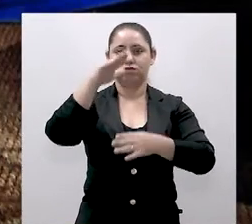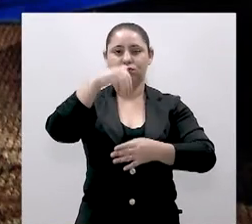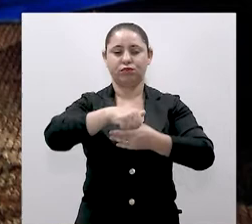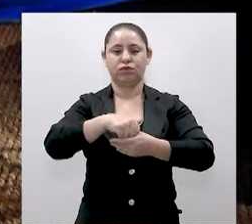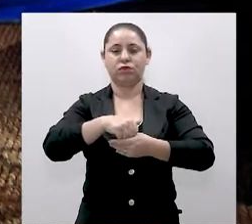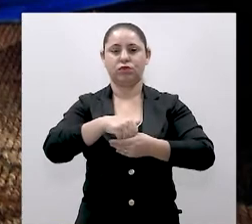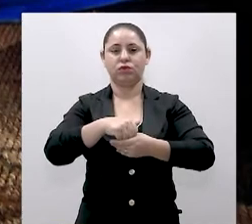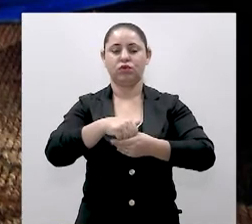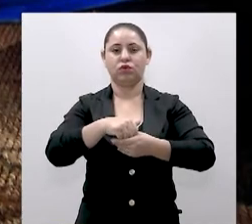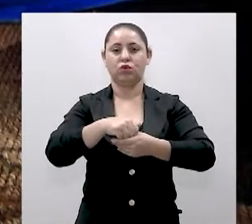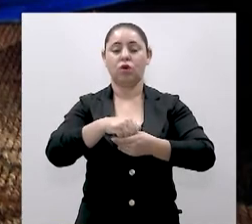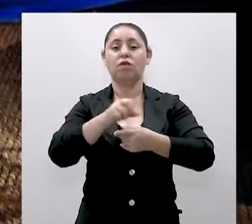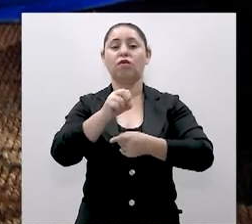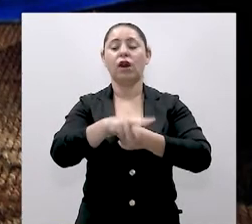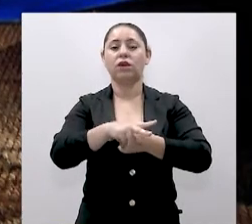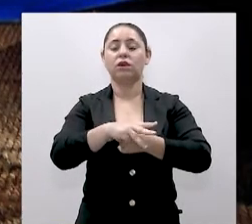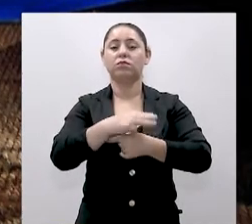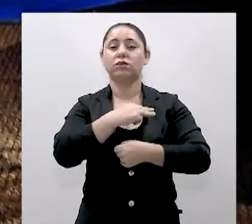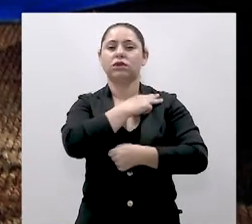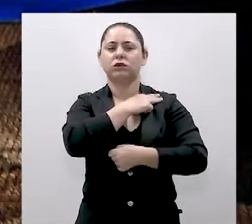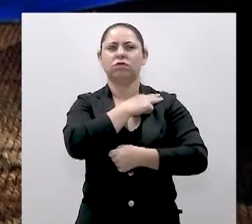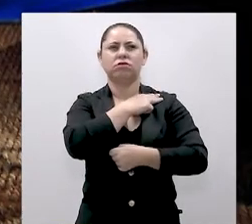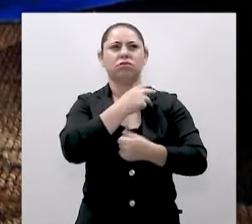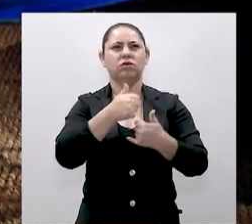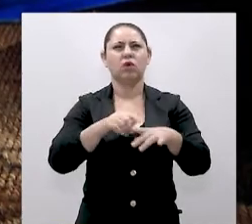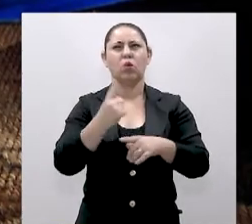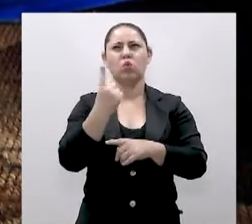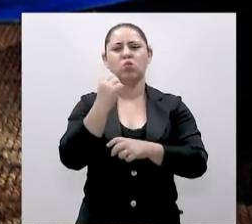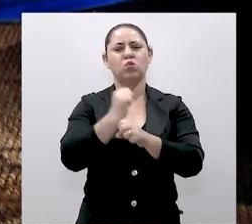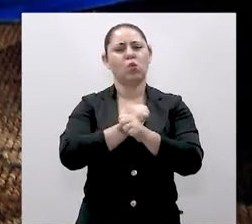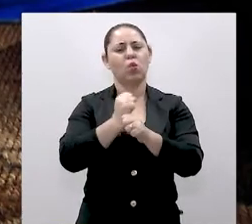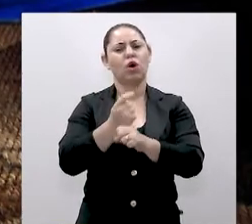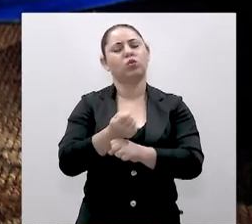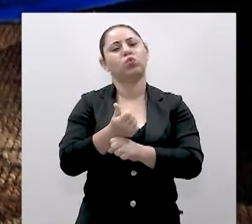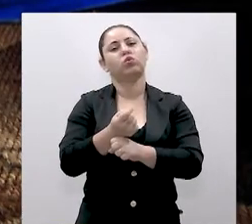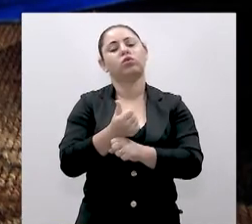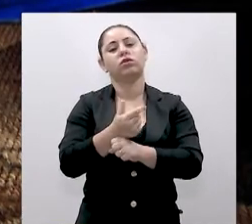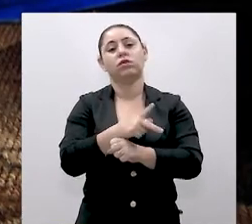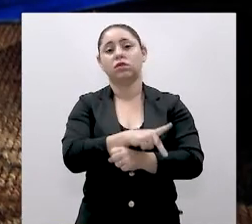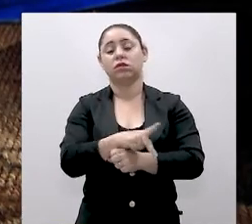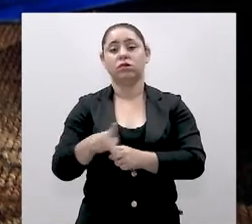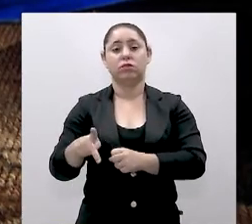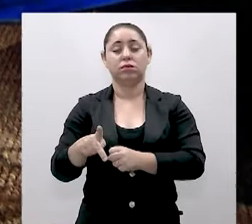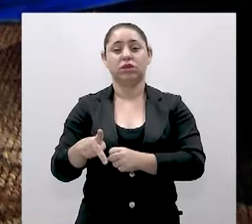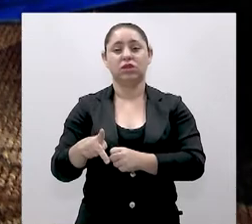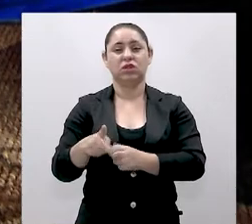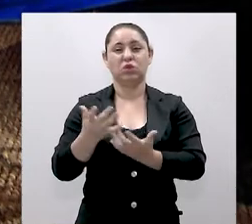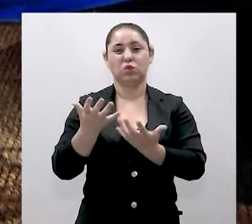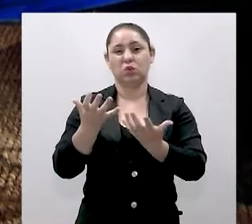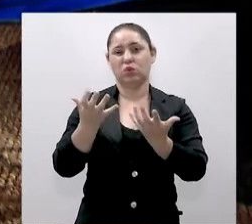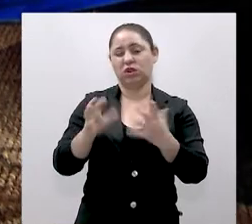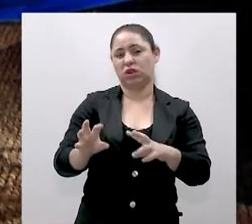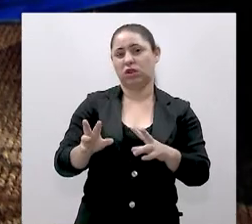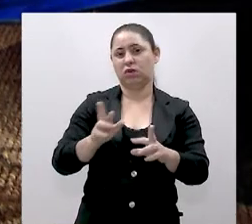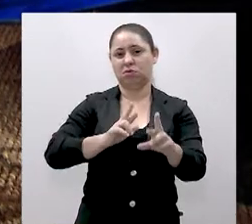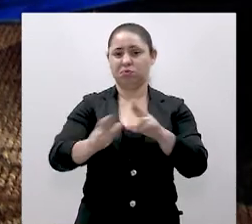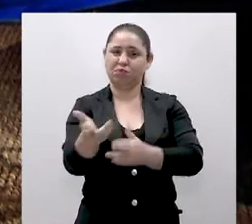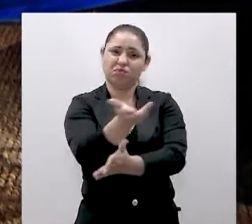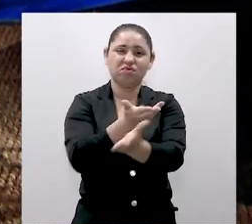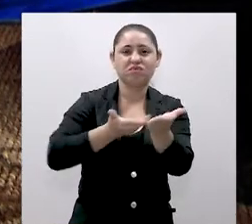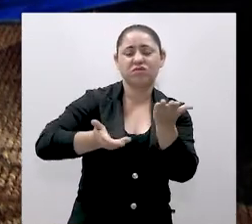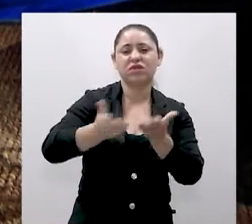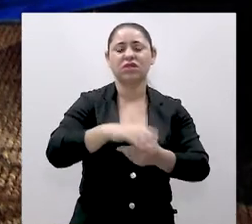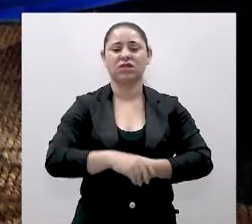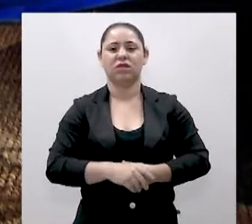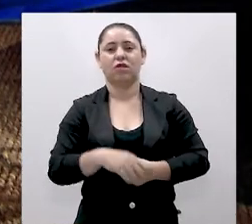Eu assumi o Ministério quanto tempo Senador Sofia eu fiquei quase um ano quase um ano com mil Presidente Tá mas não queria muito negociar